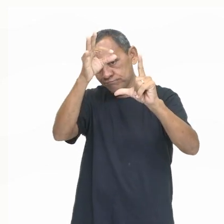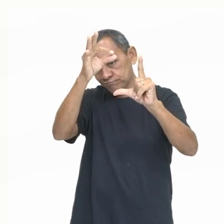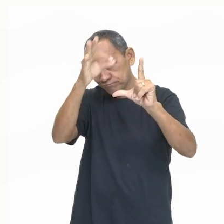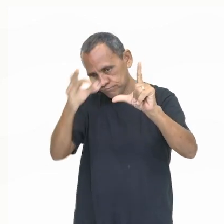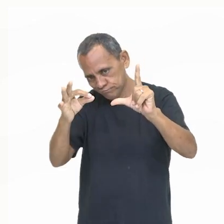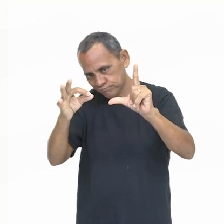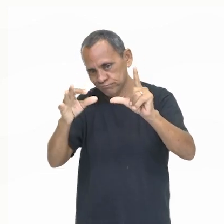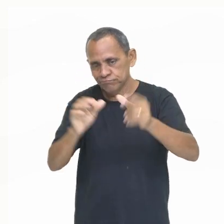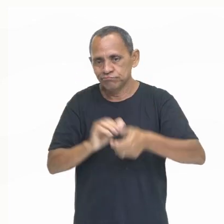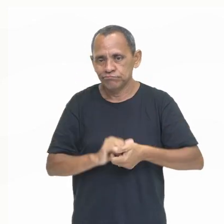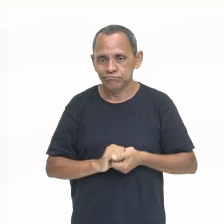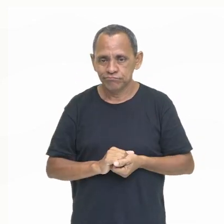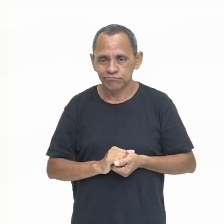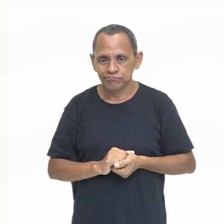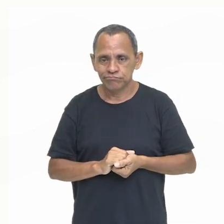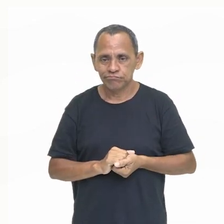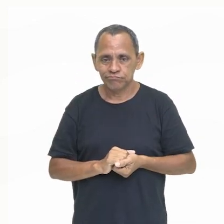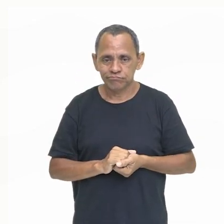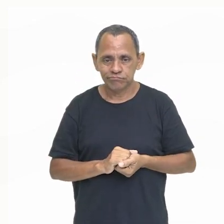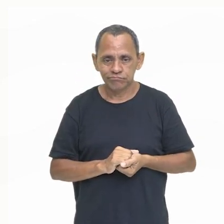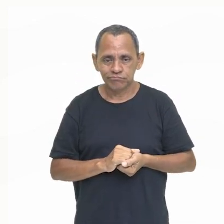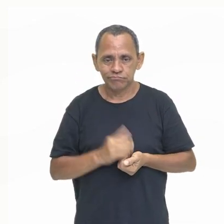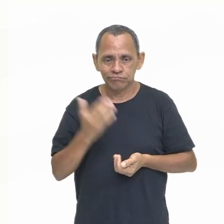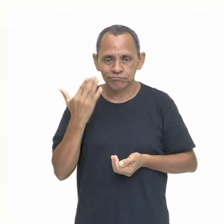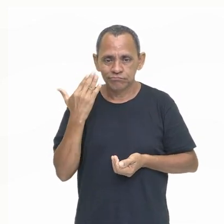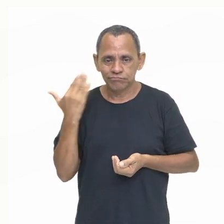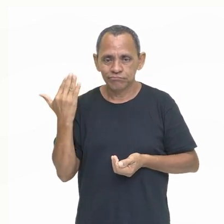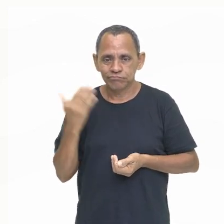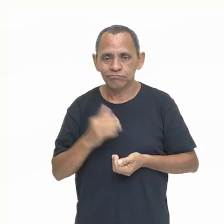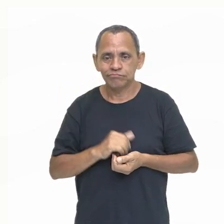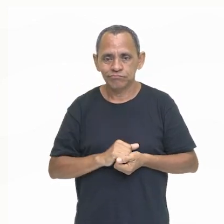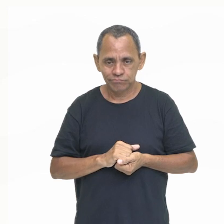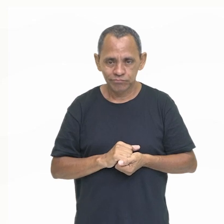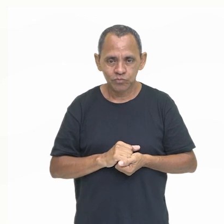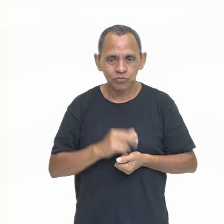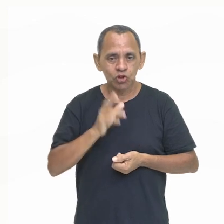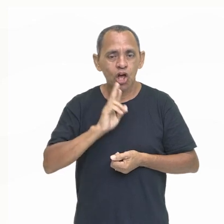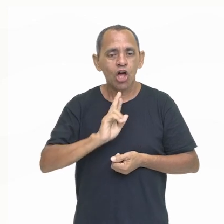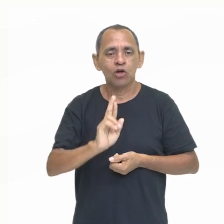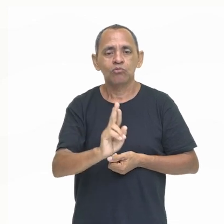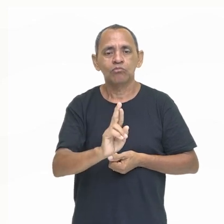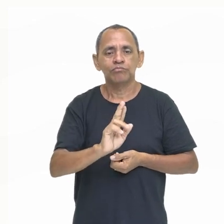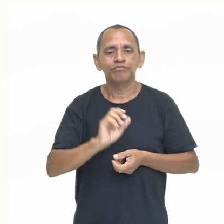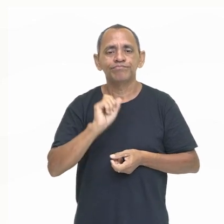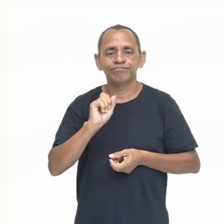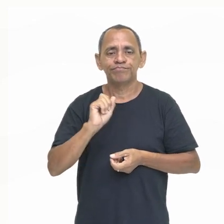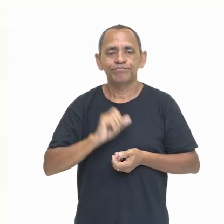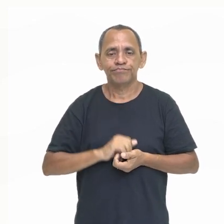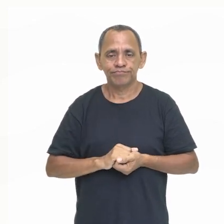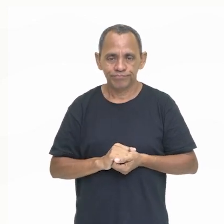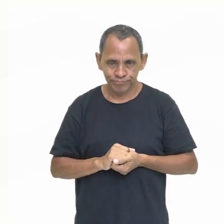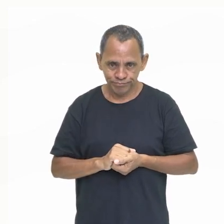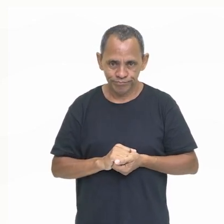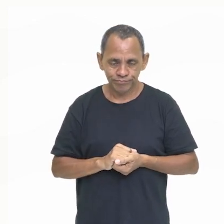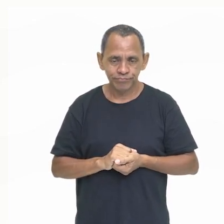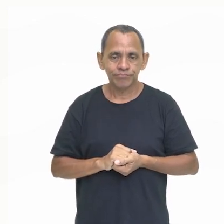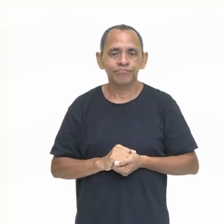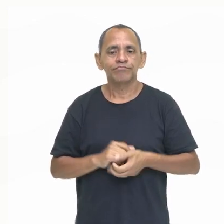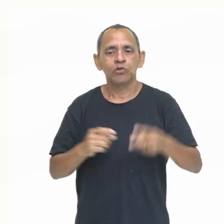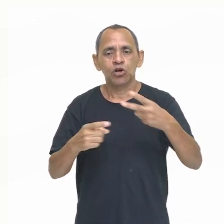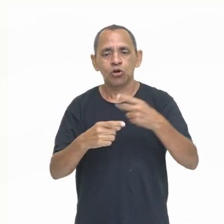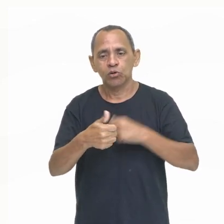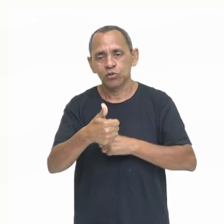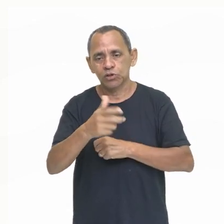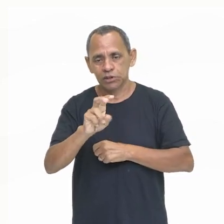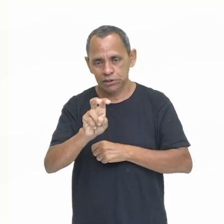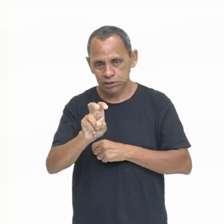Então, temos aí a resposta aí, ó, bonitinha aí para você. Analise. Resposta para x maior ou igual a 15 e menor ou igual a